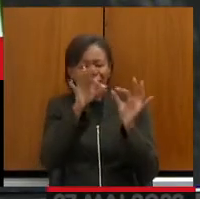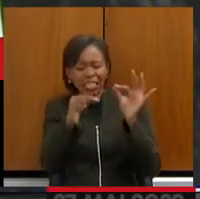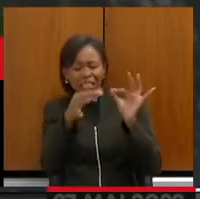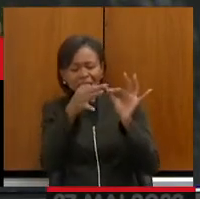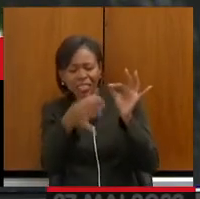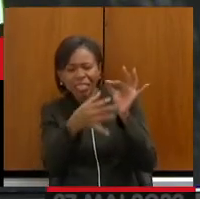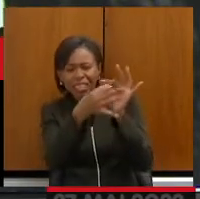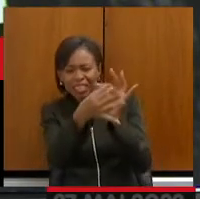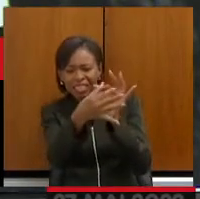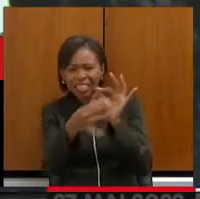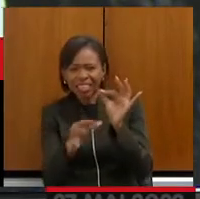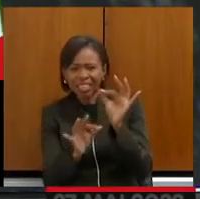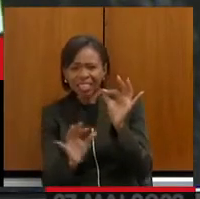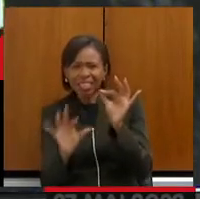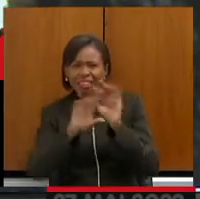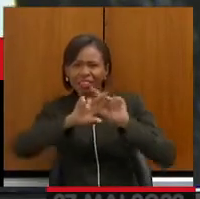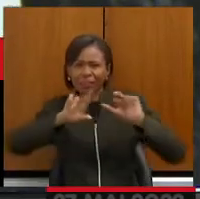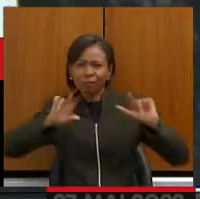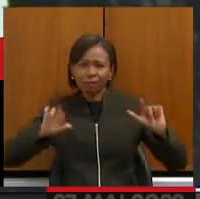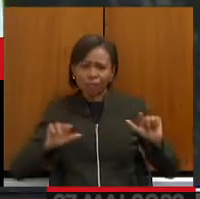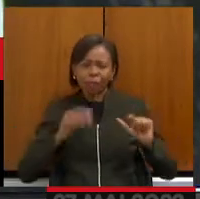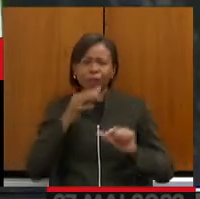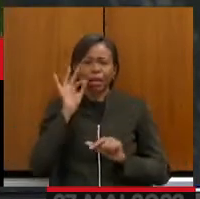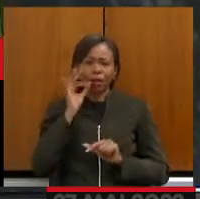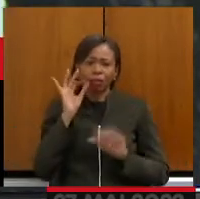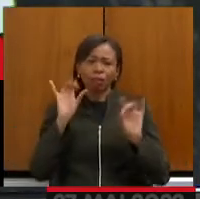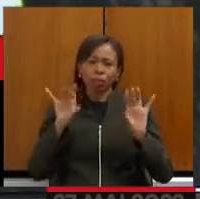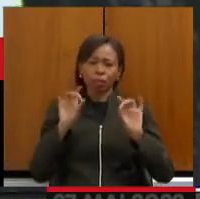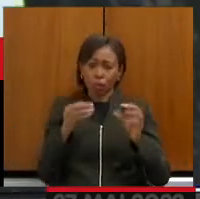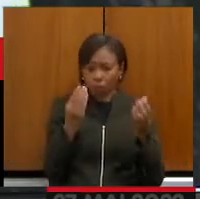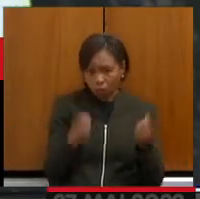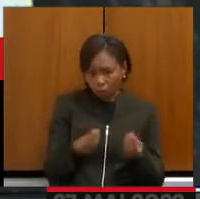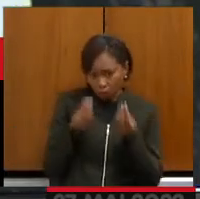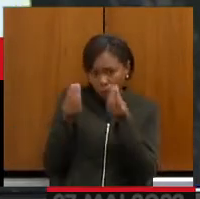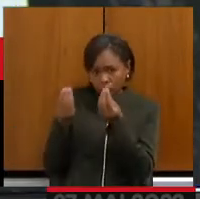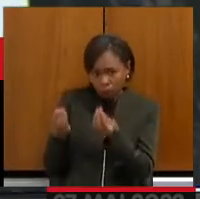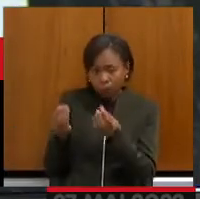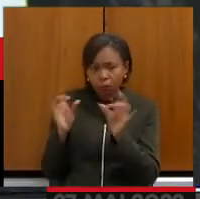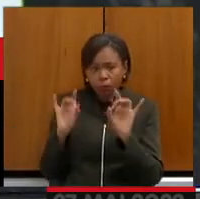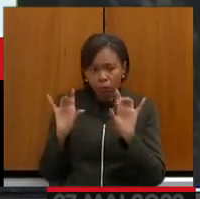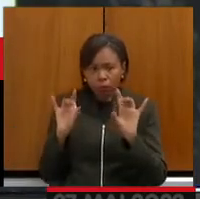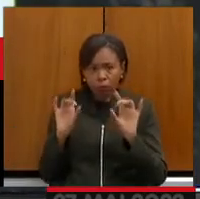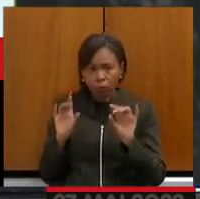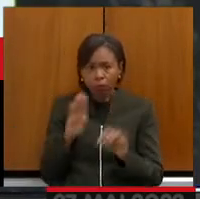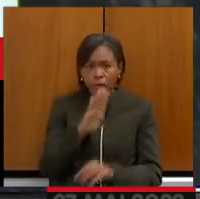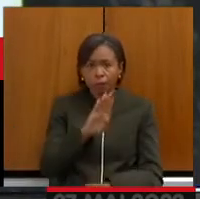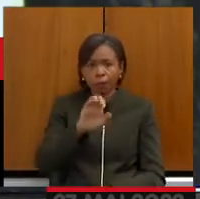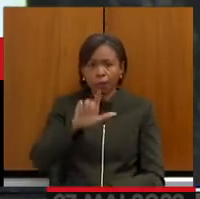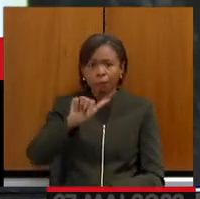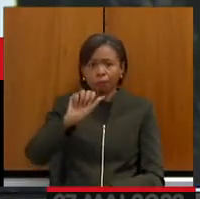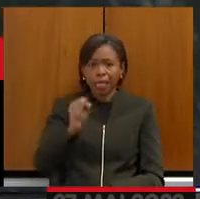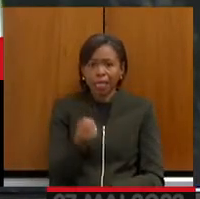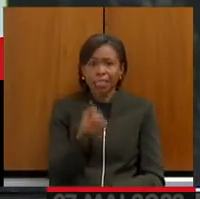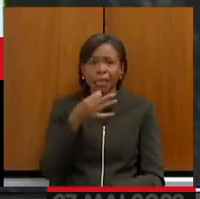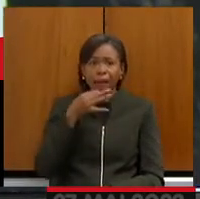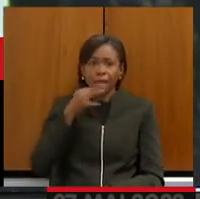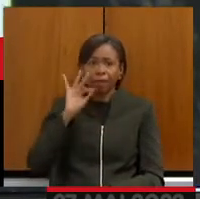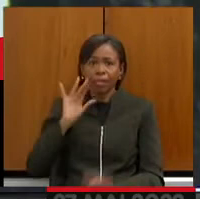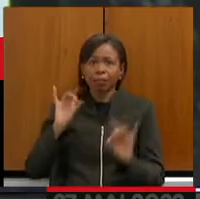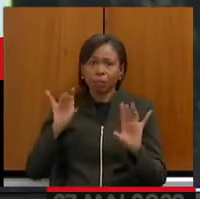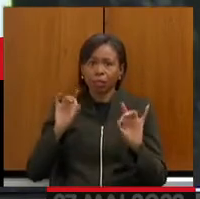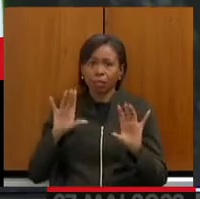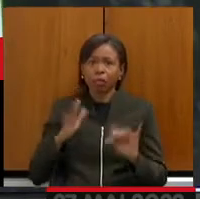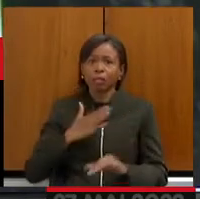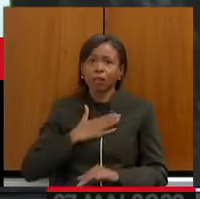café especial se a senhora me permitiu gostaria de fazer a entrega do café é belas cafés especiais da minha